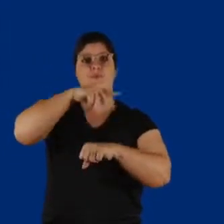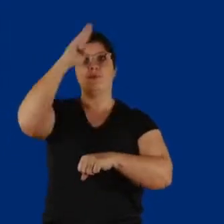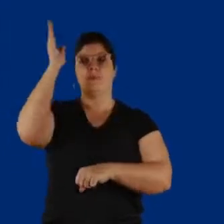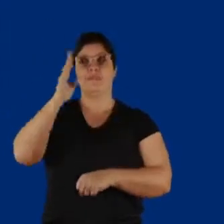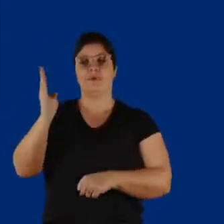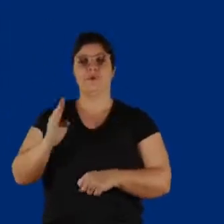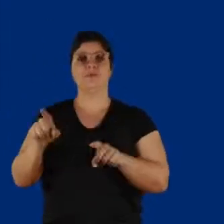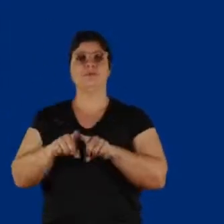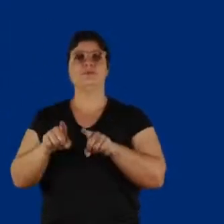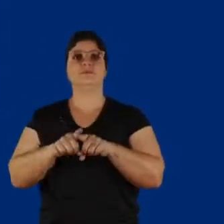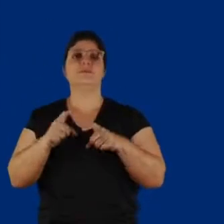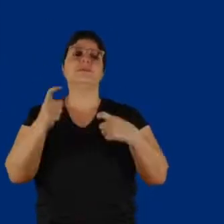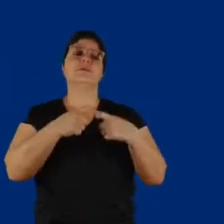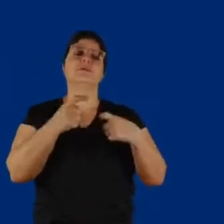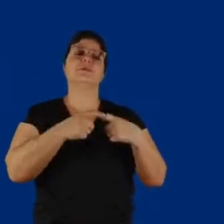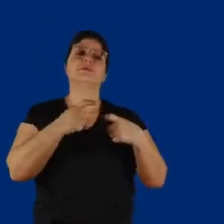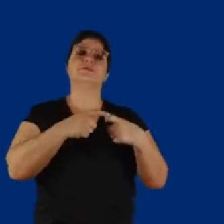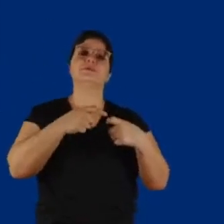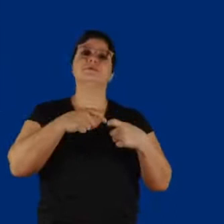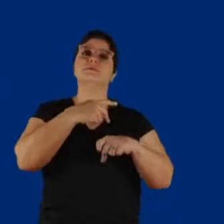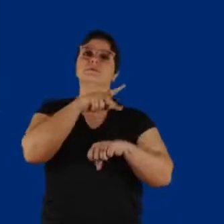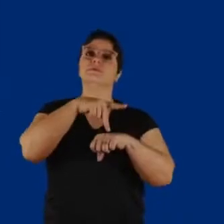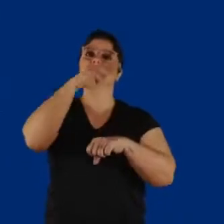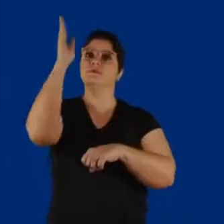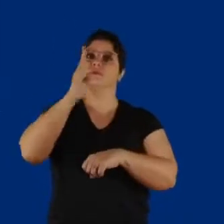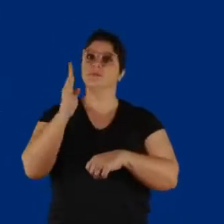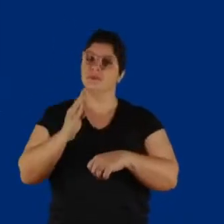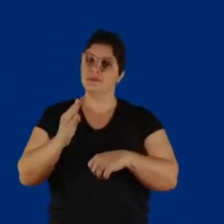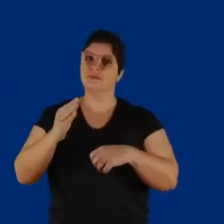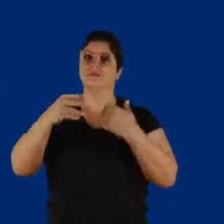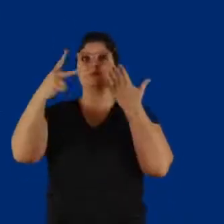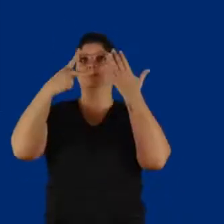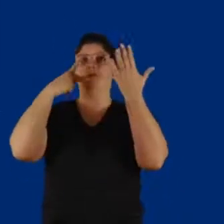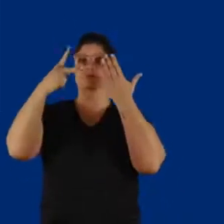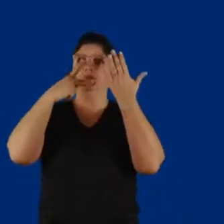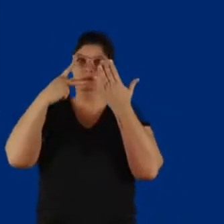medicina brasileira, é um dia histórico para a psiquiatria brasileira,